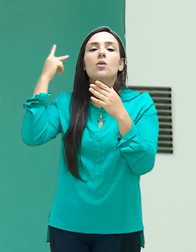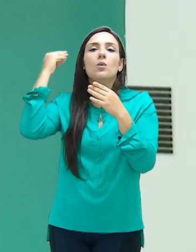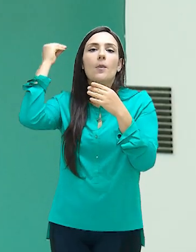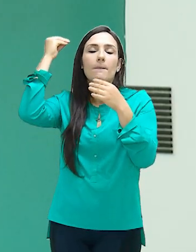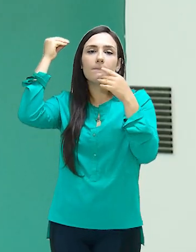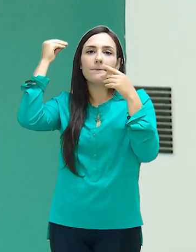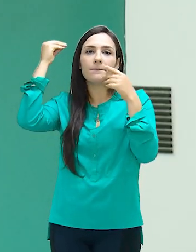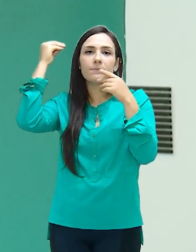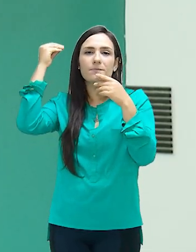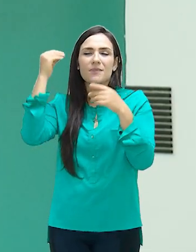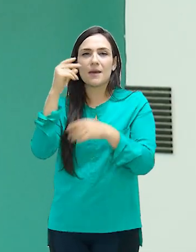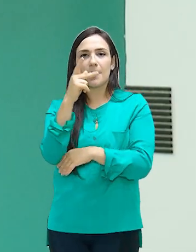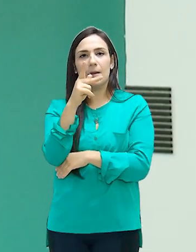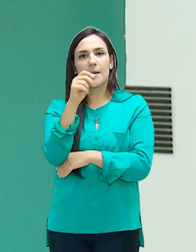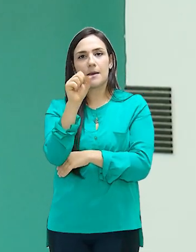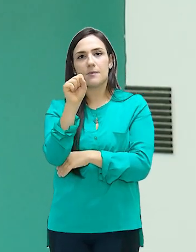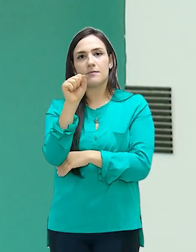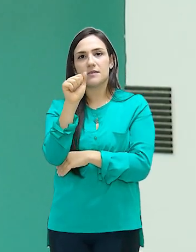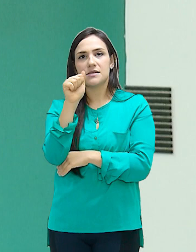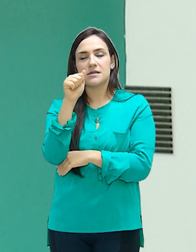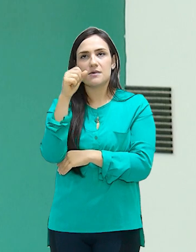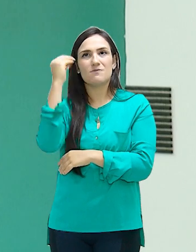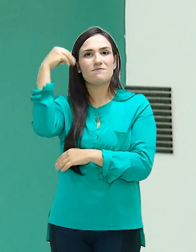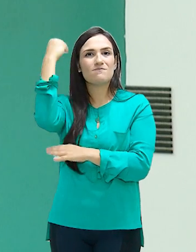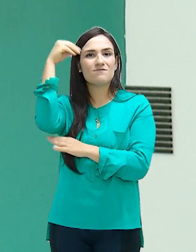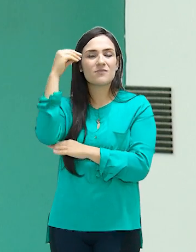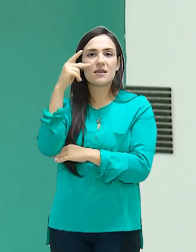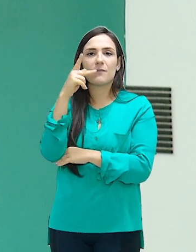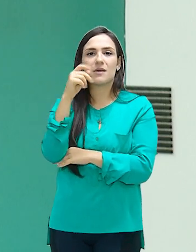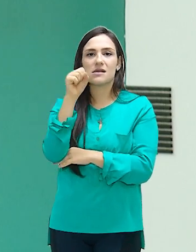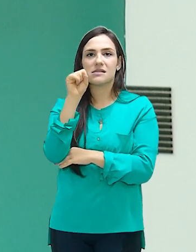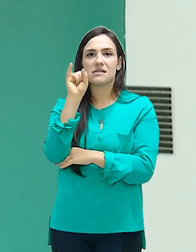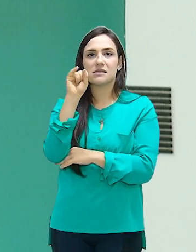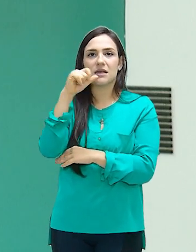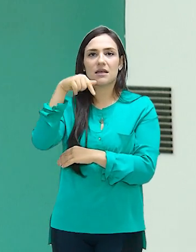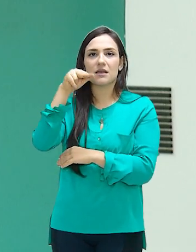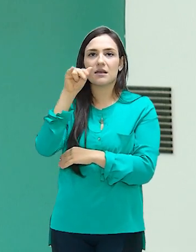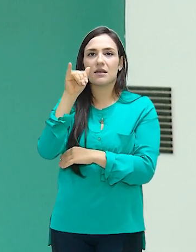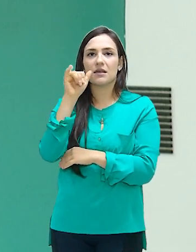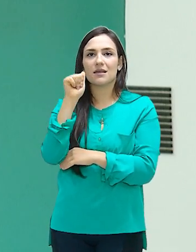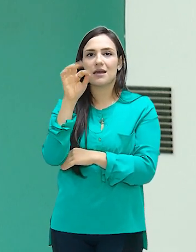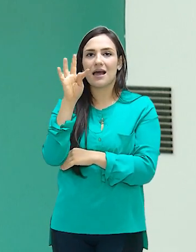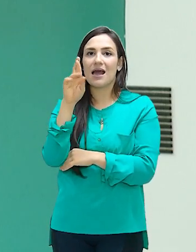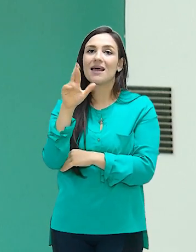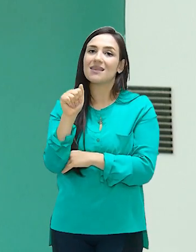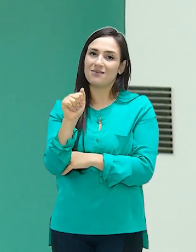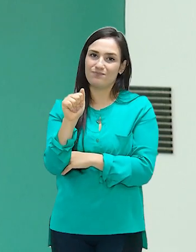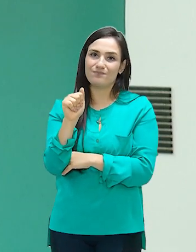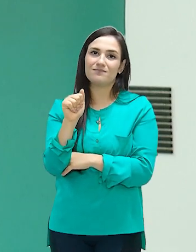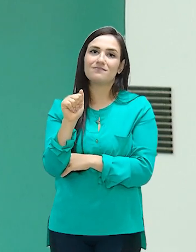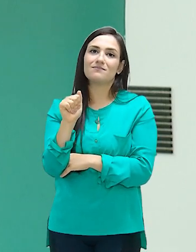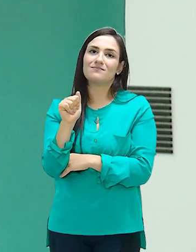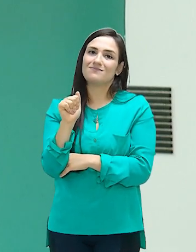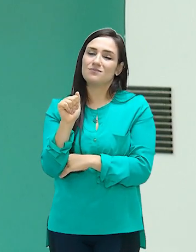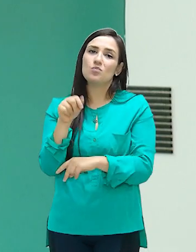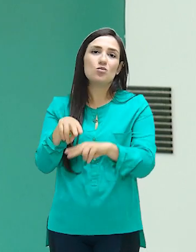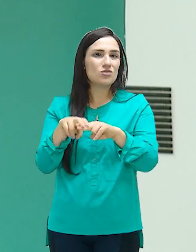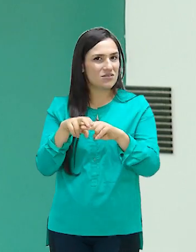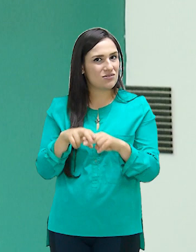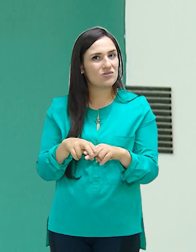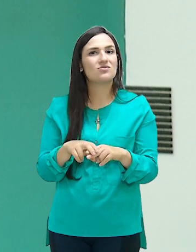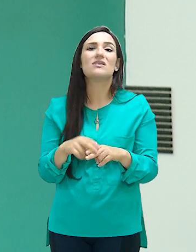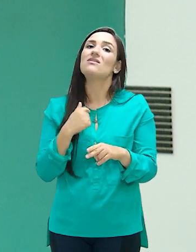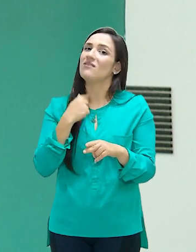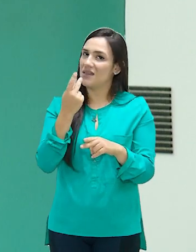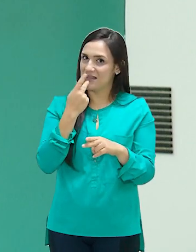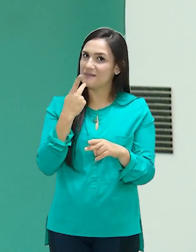práticas colaborativas, num caso de divórcio, num conflito de família, ela é muito importante. Vai ter aquele gasto